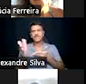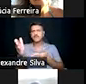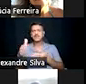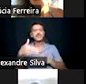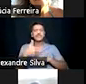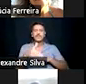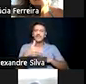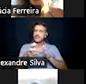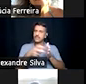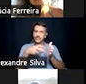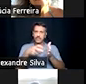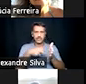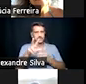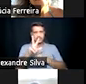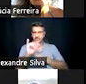fósforo.